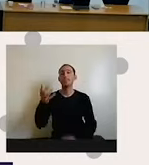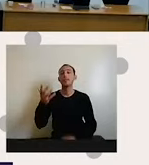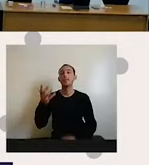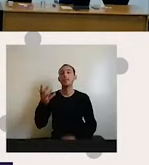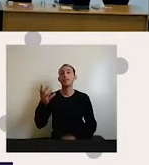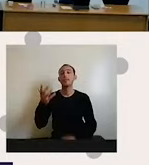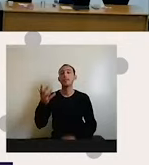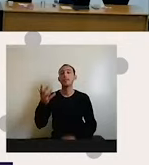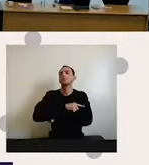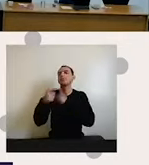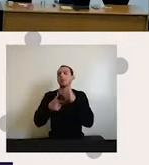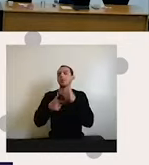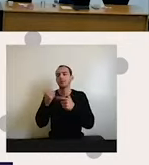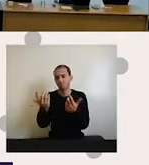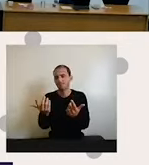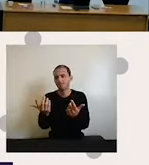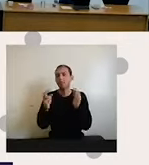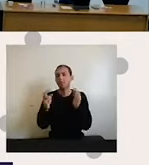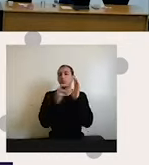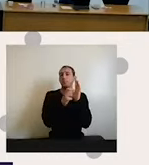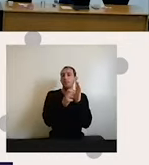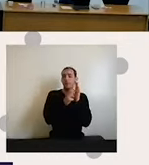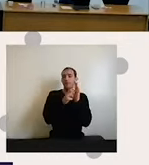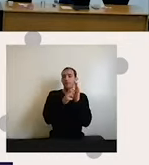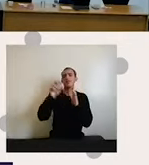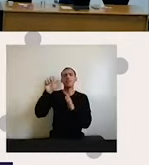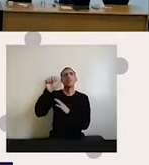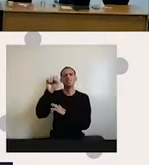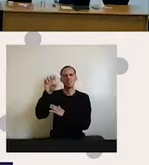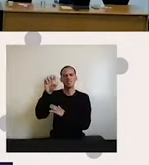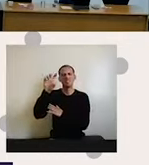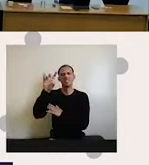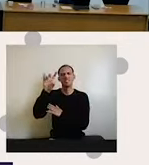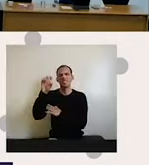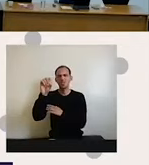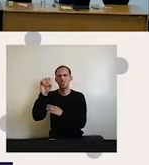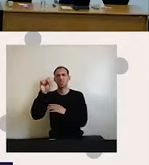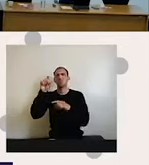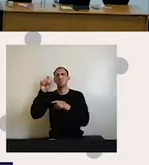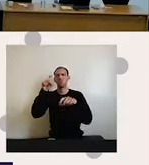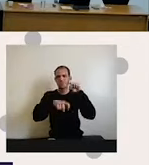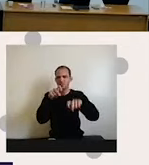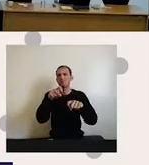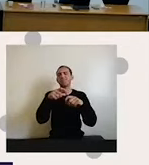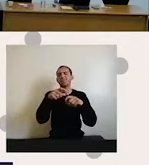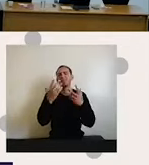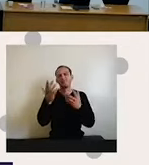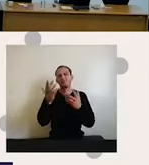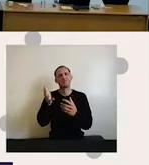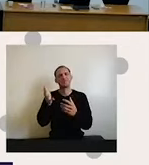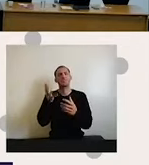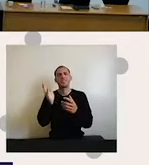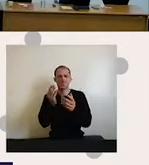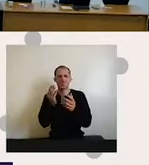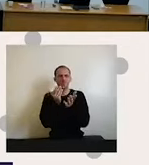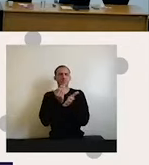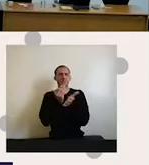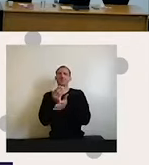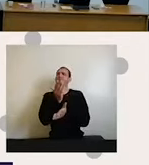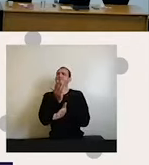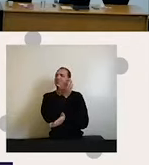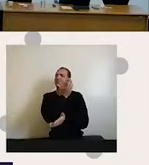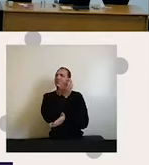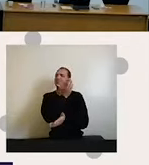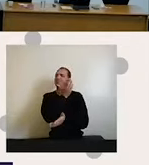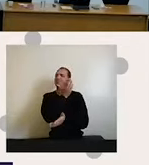ou se esse tipo de relação abusiva foi crescendo, aumentando, aparecendo ao longo do tempo, se esse fato ponte é fundamental para estabelecer se